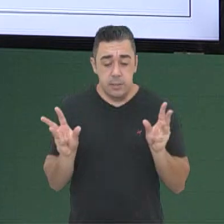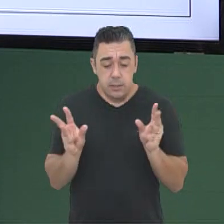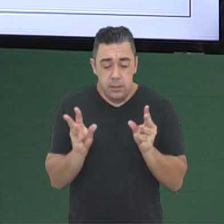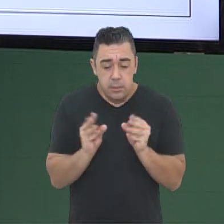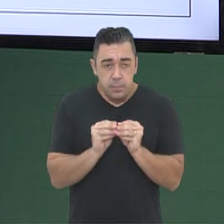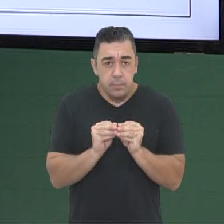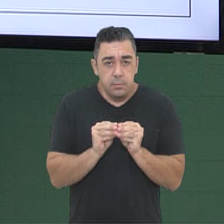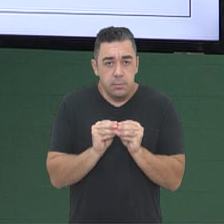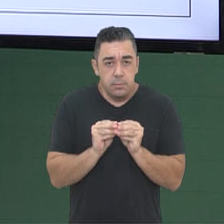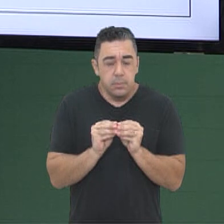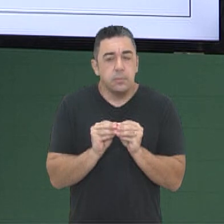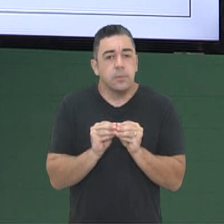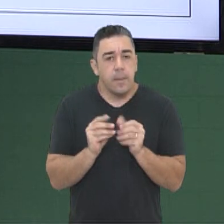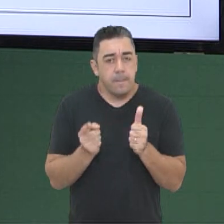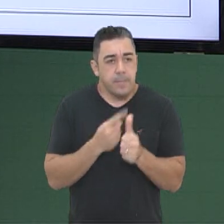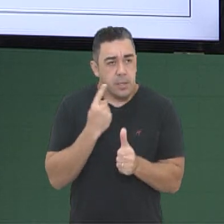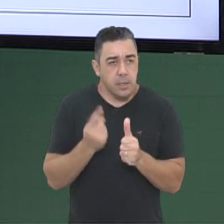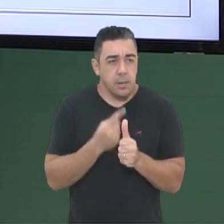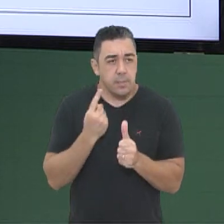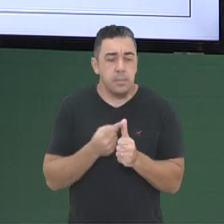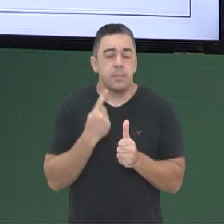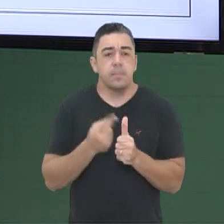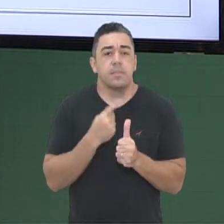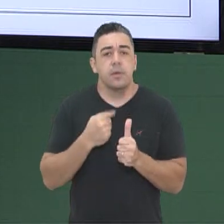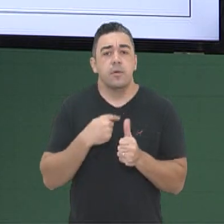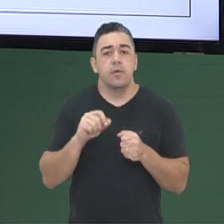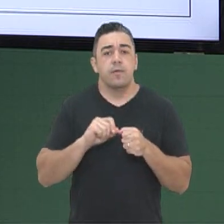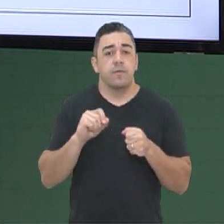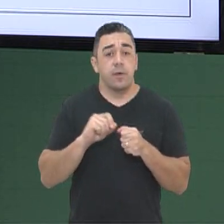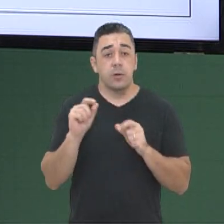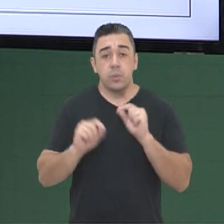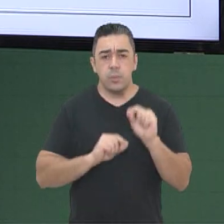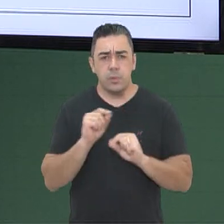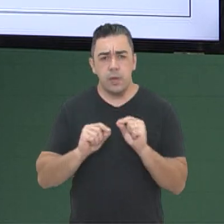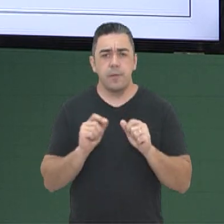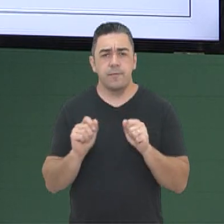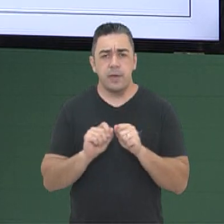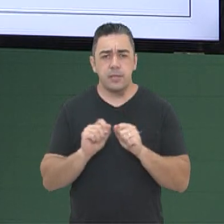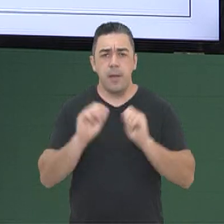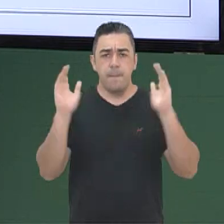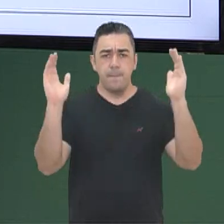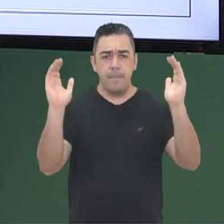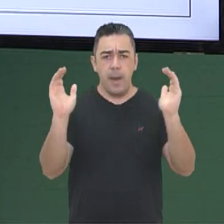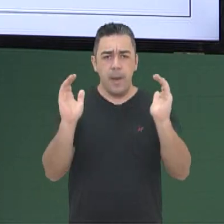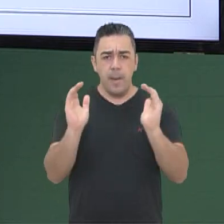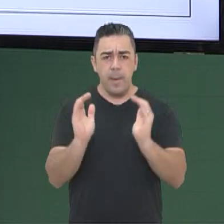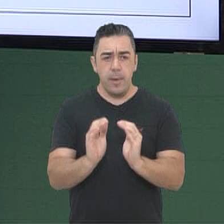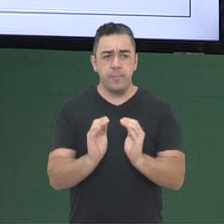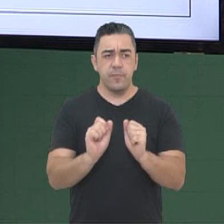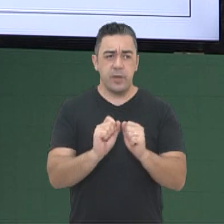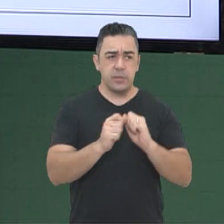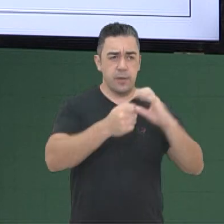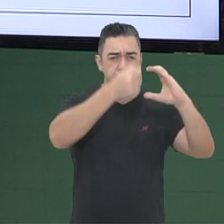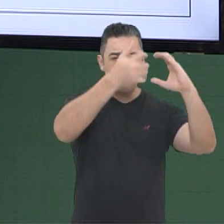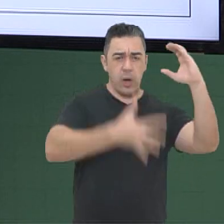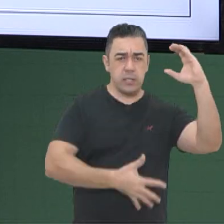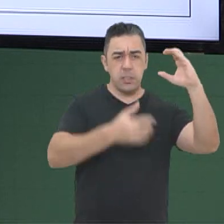simplificação, tá? Então, a primeira etapa para a resolução dele é você fatorar todos os termos, esse